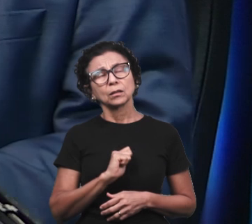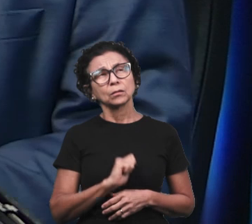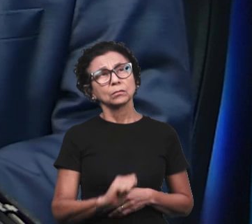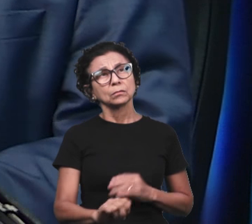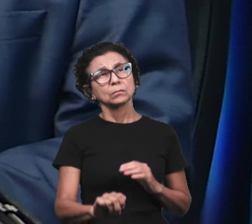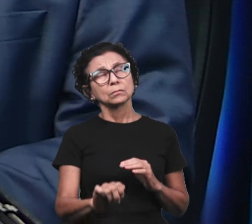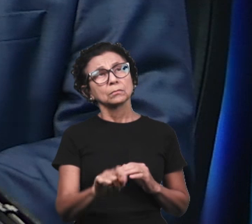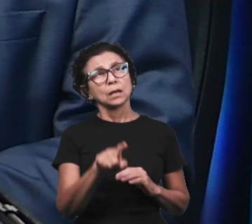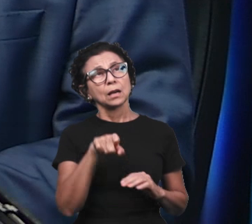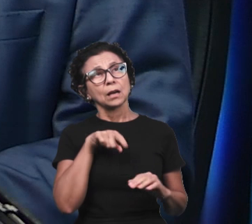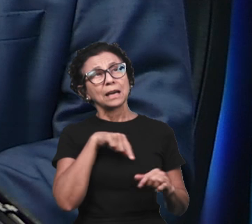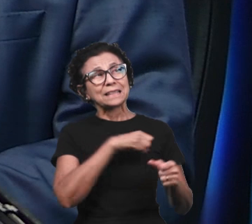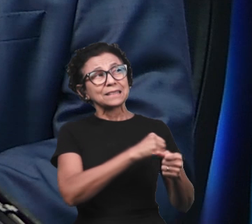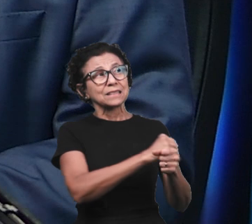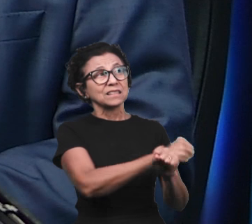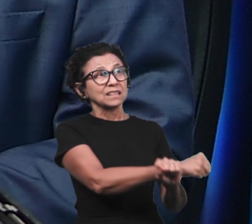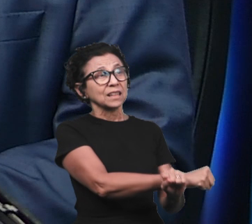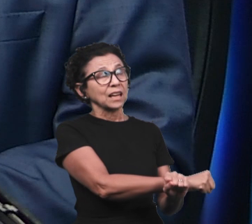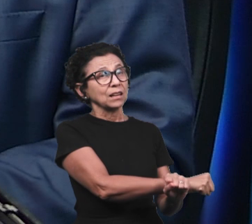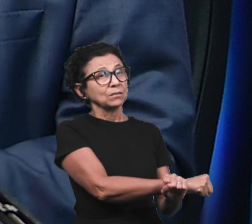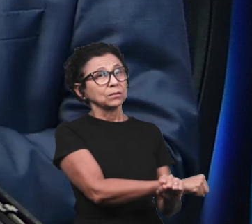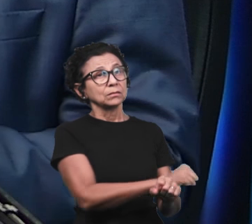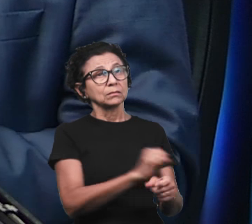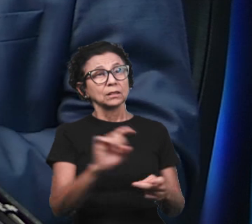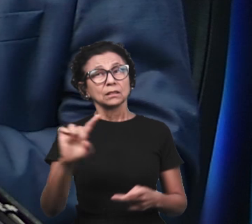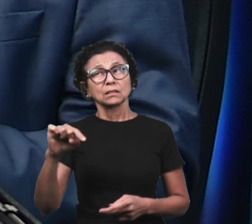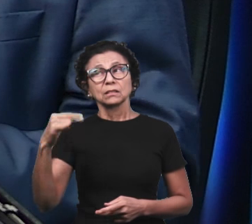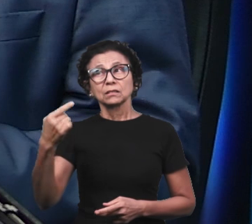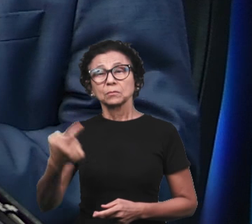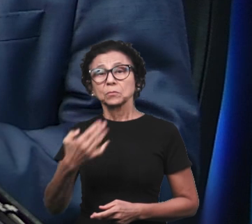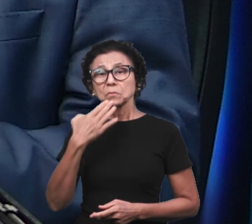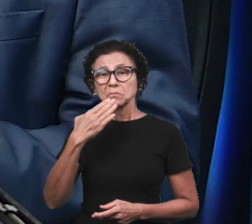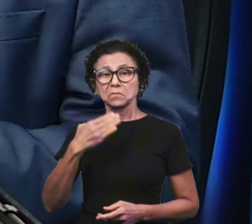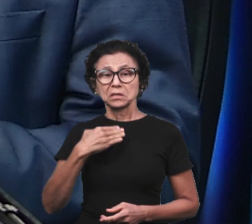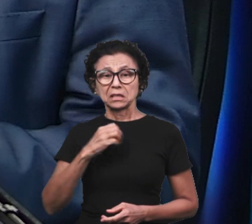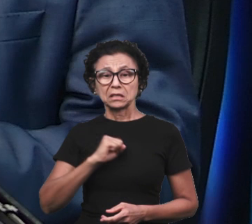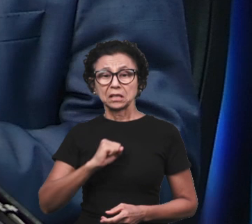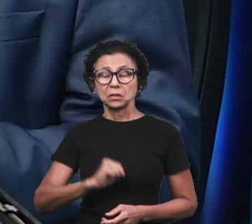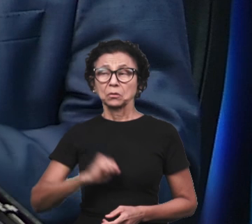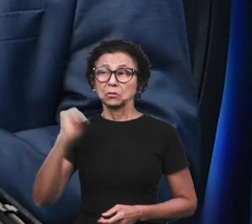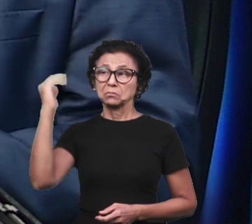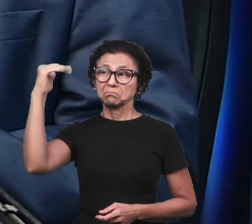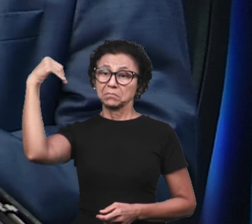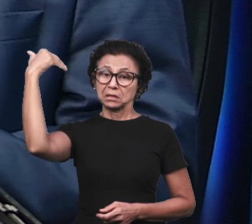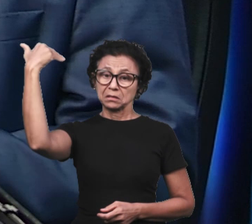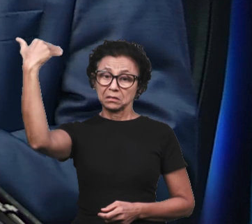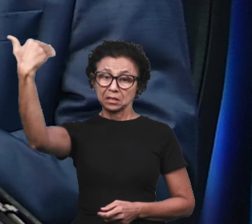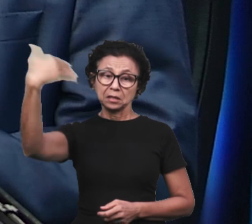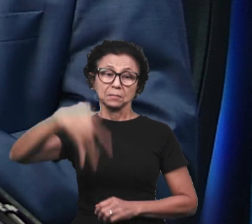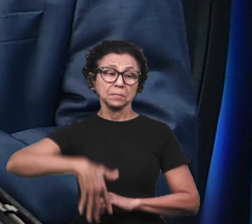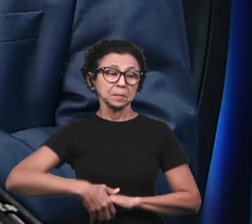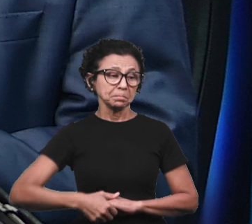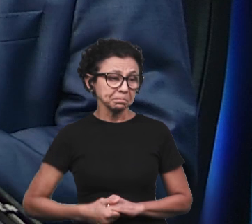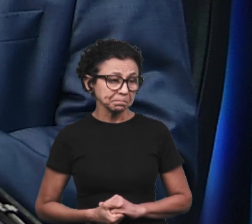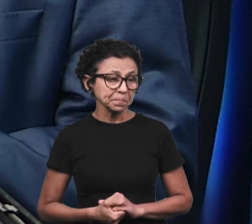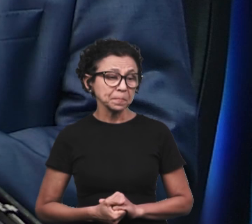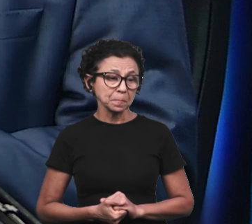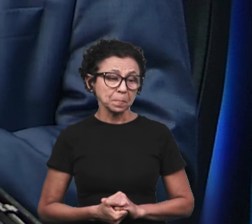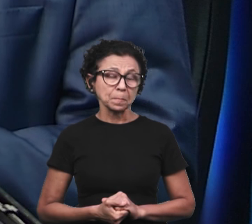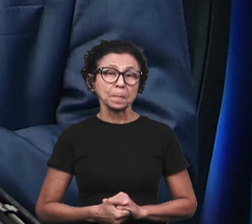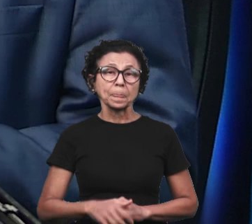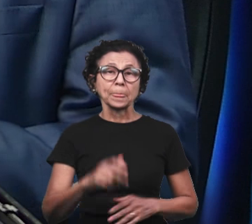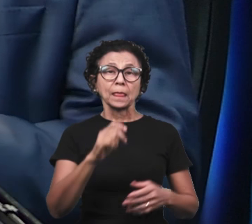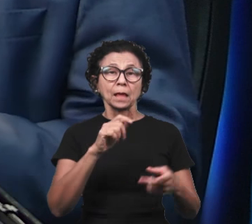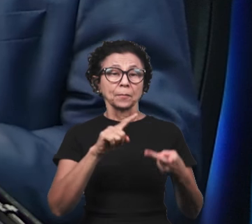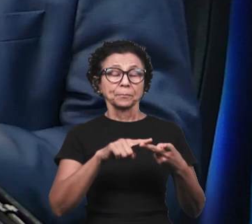foi constituído sumo sacerdote, foi mensageiro, mas sumo sacerdote